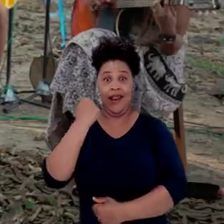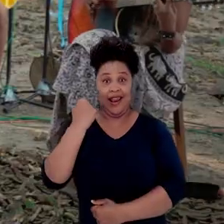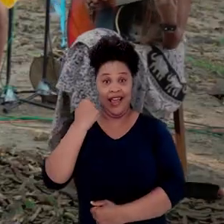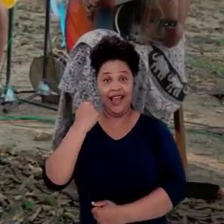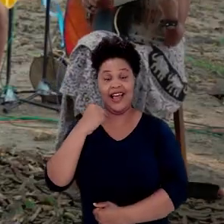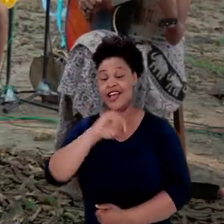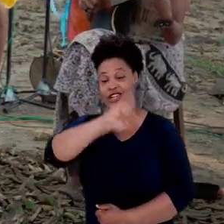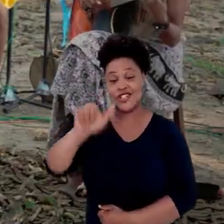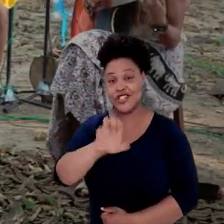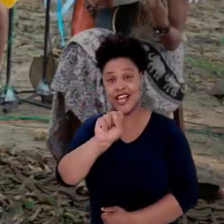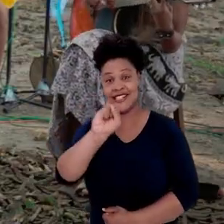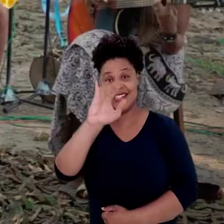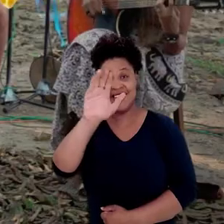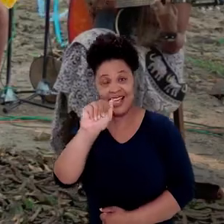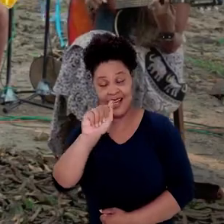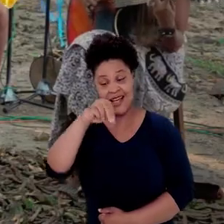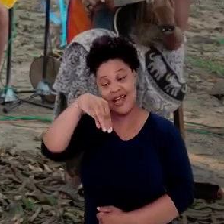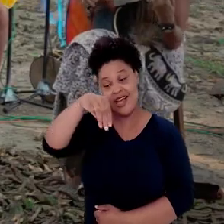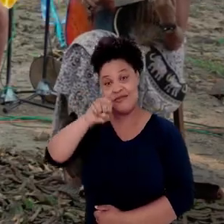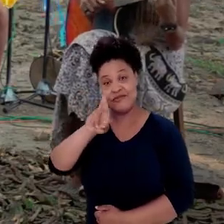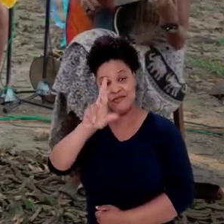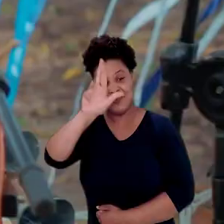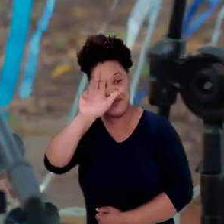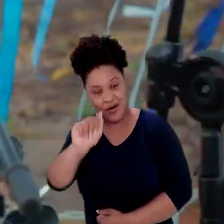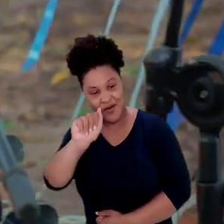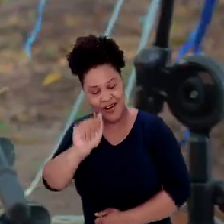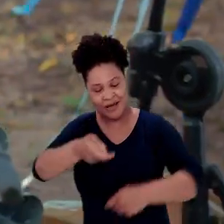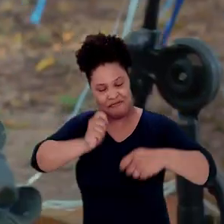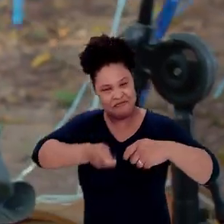Mais ao fundo, à minha direita, Jéssica Moura.